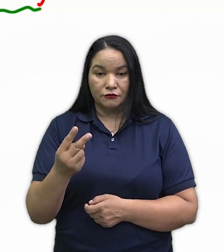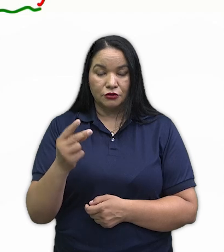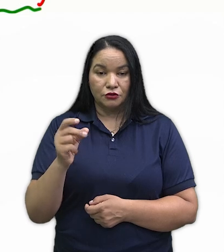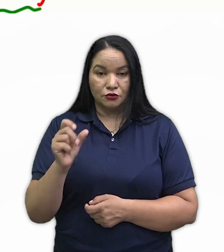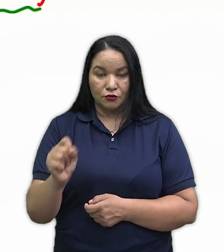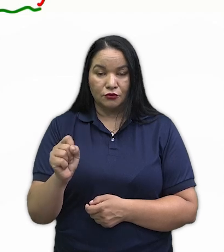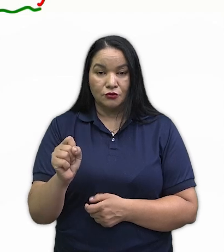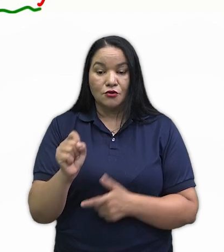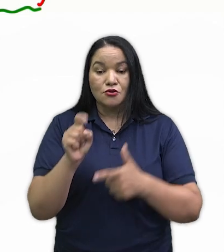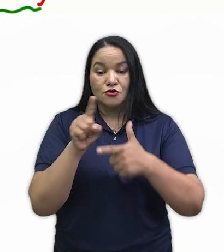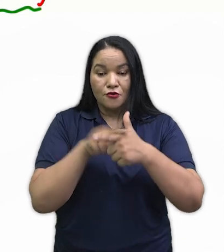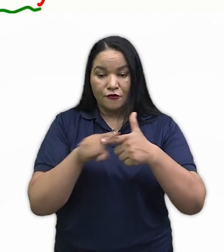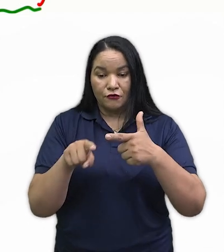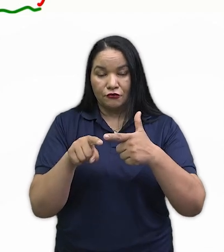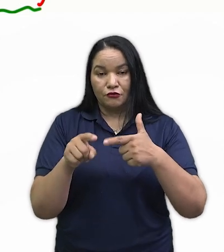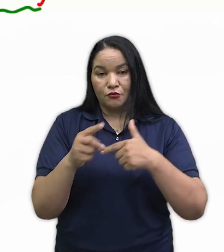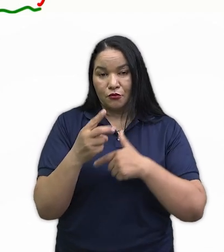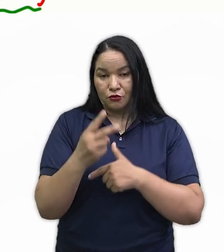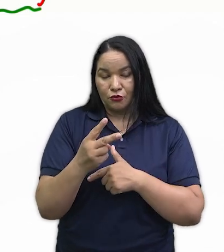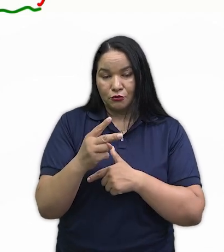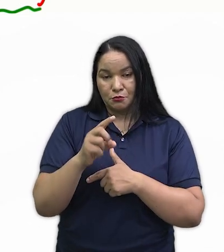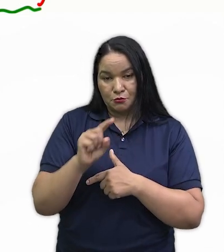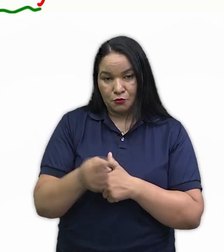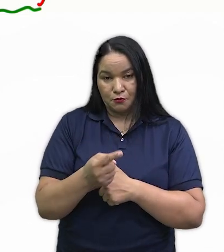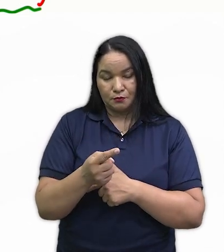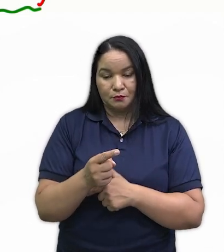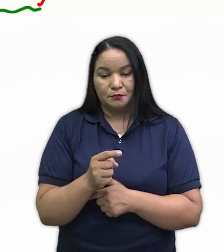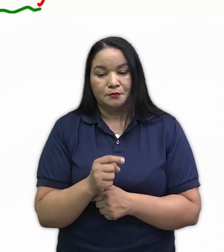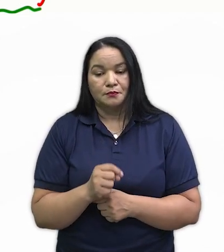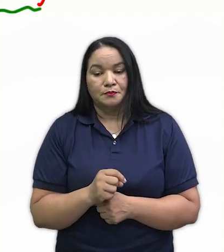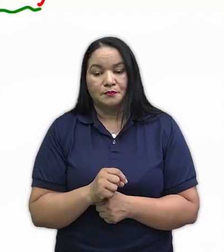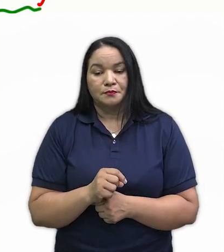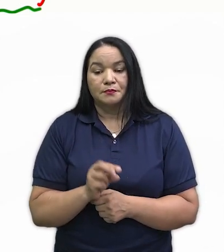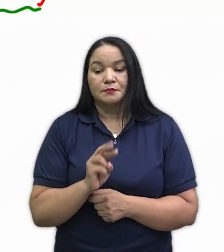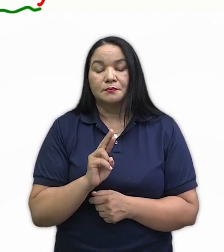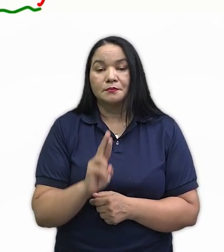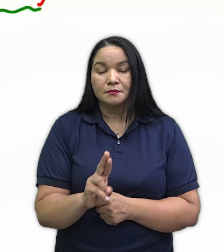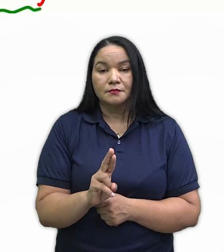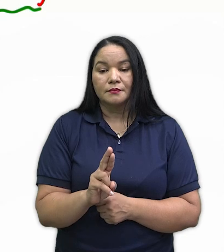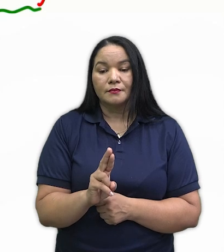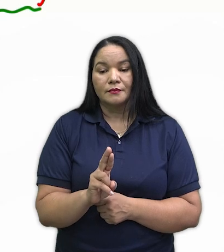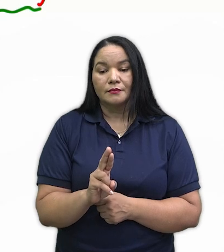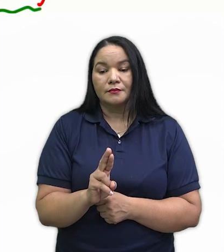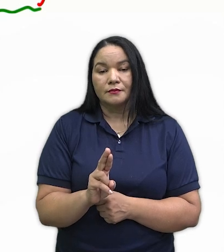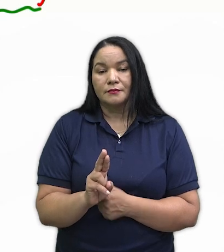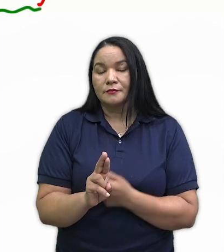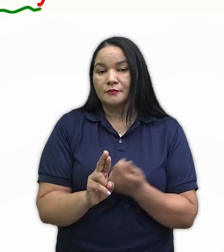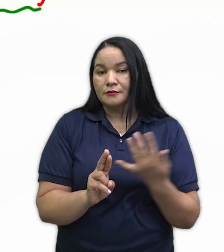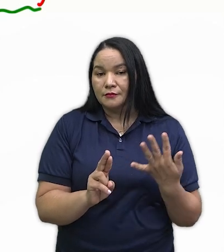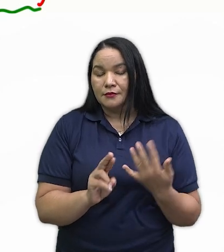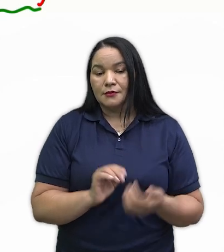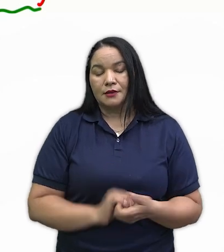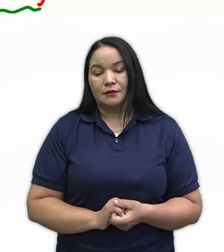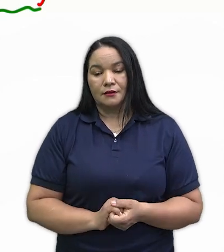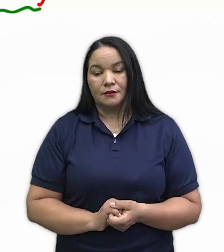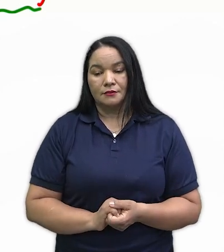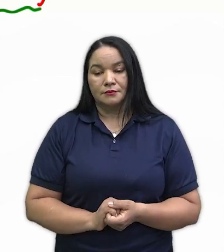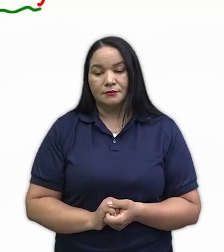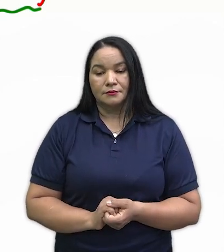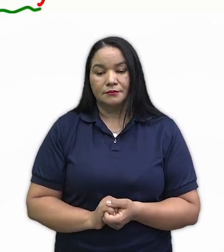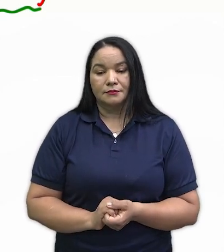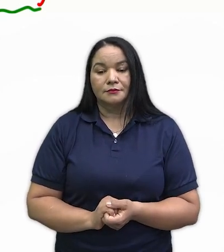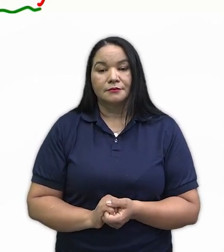2.236,28 dividido por 2.000. O resultado dessa divisão é